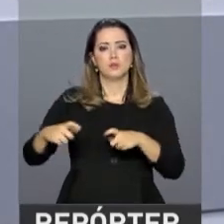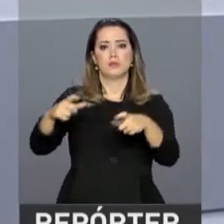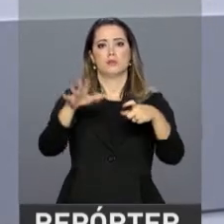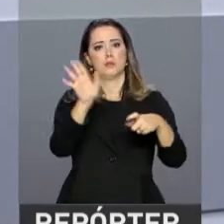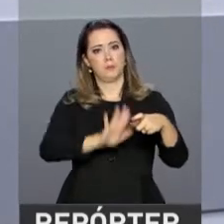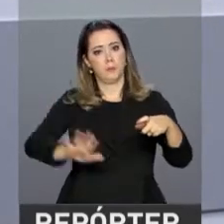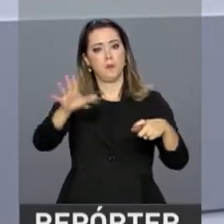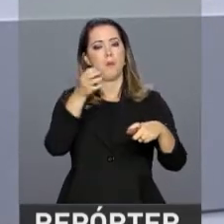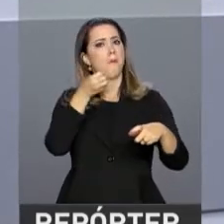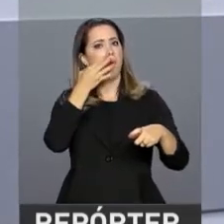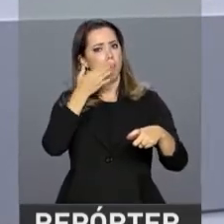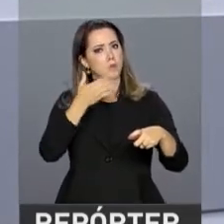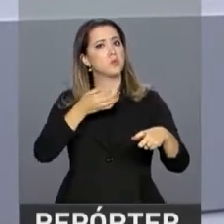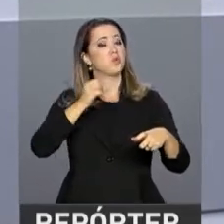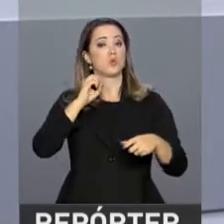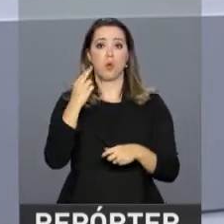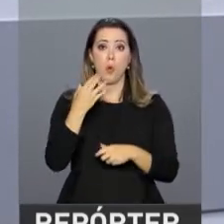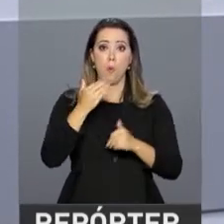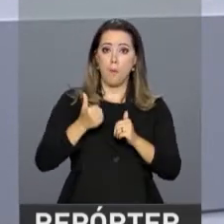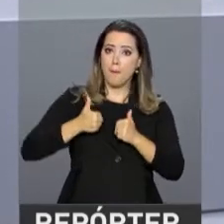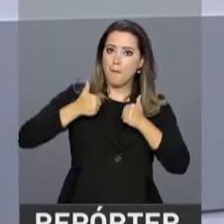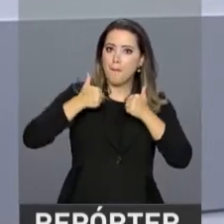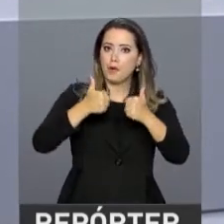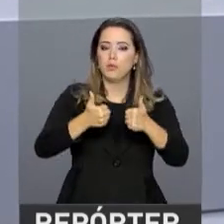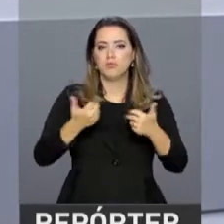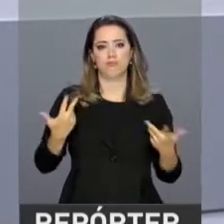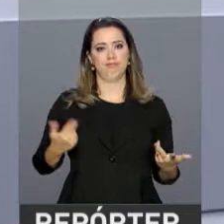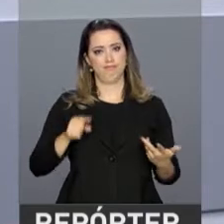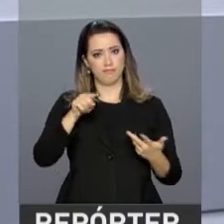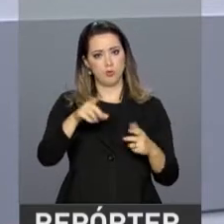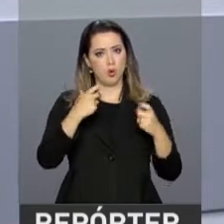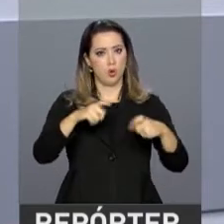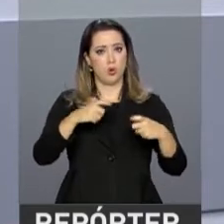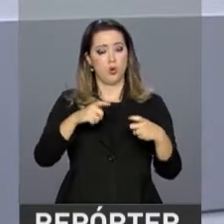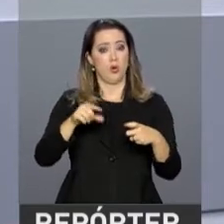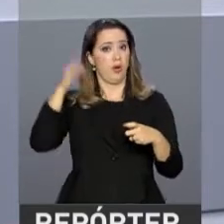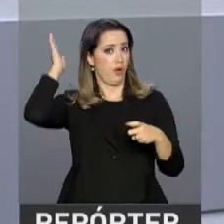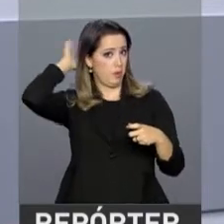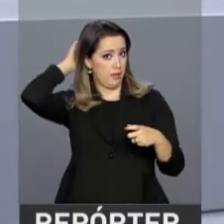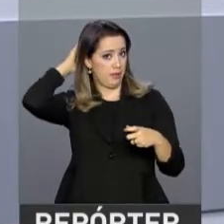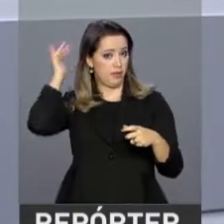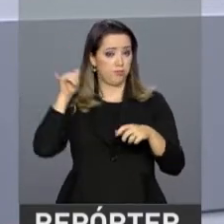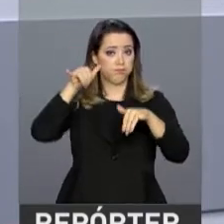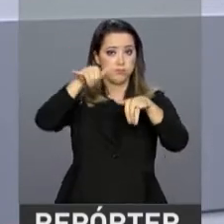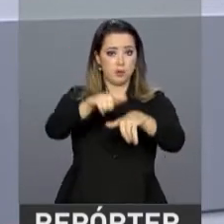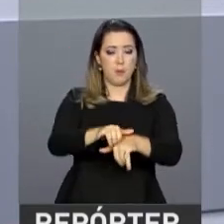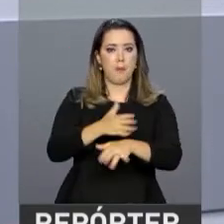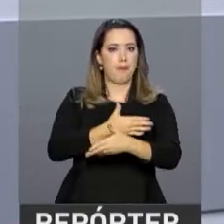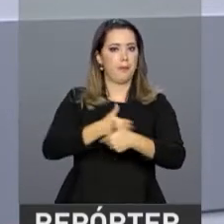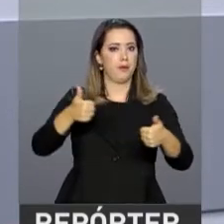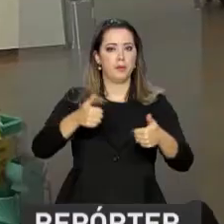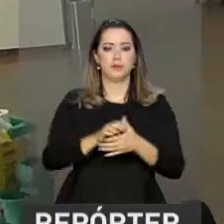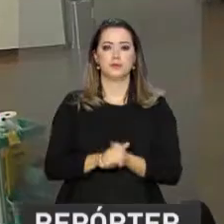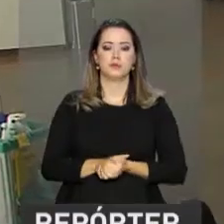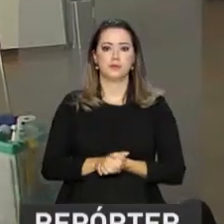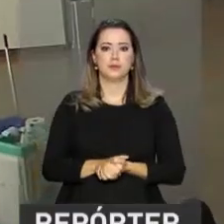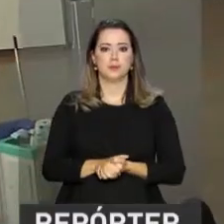bons ou muito bons o terminal de curitiba no paraná foi o melhor avaliado pelos usuários